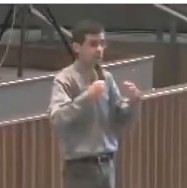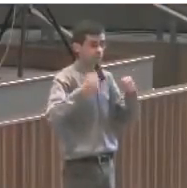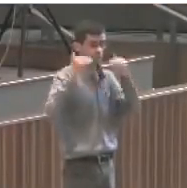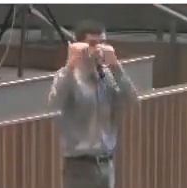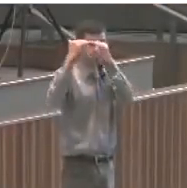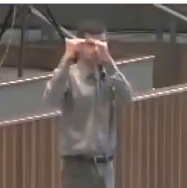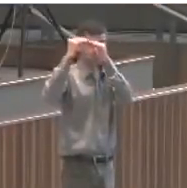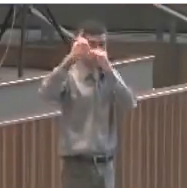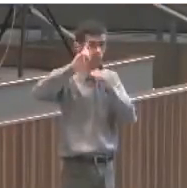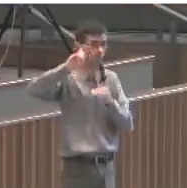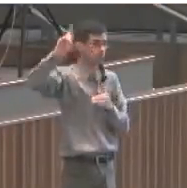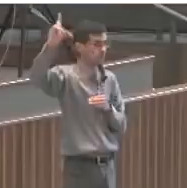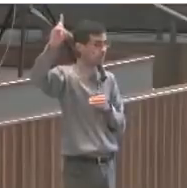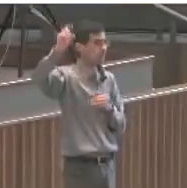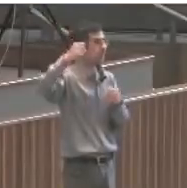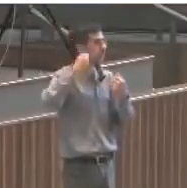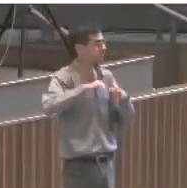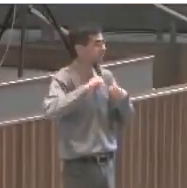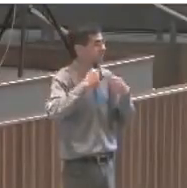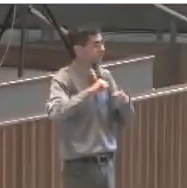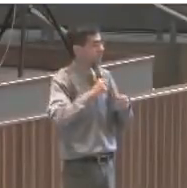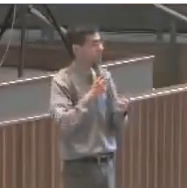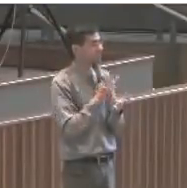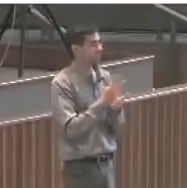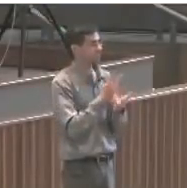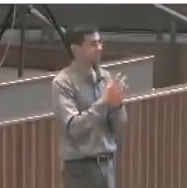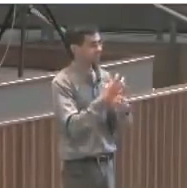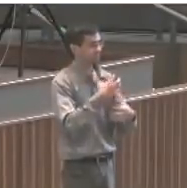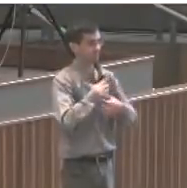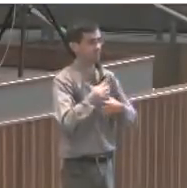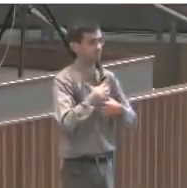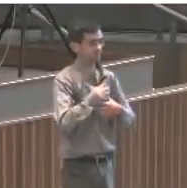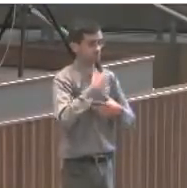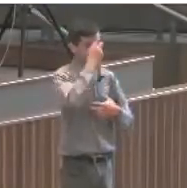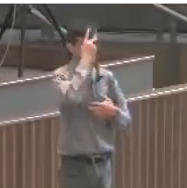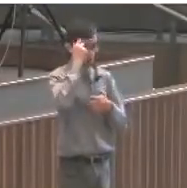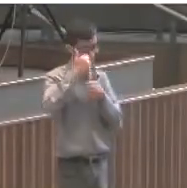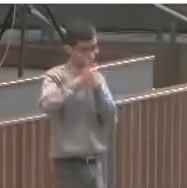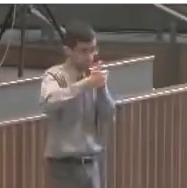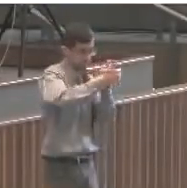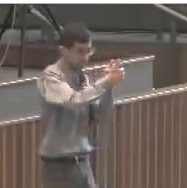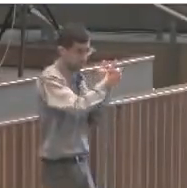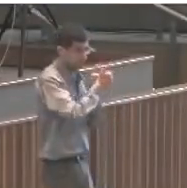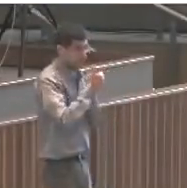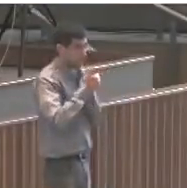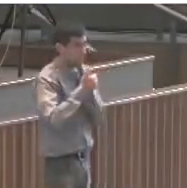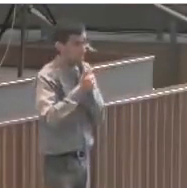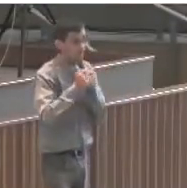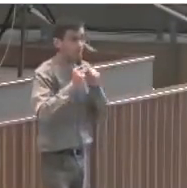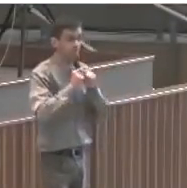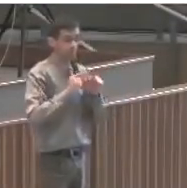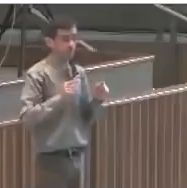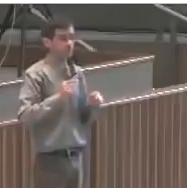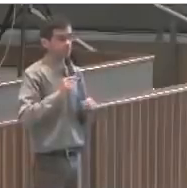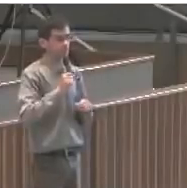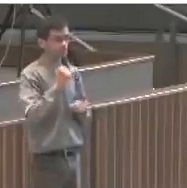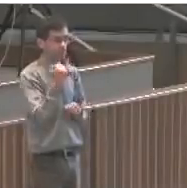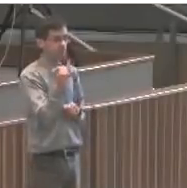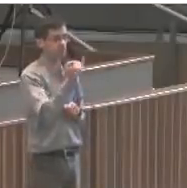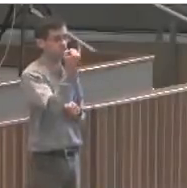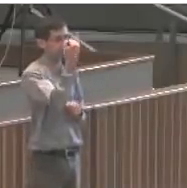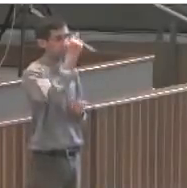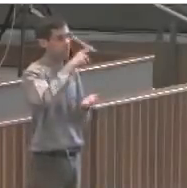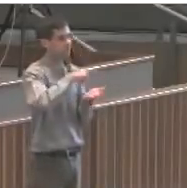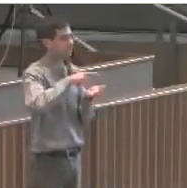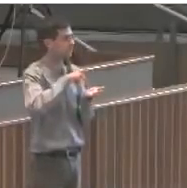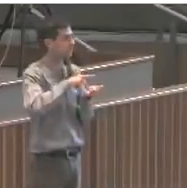preciso ouvir as pessoas que estão ao meu redor preciso ouvir mas será que eu vou ouvir as